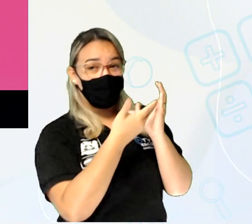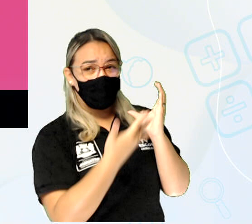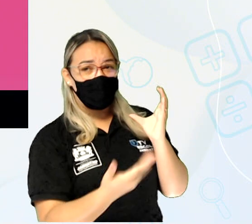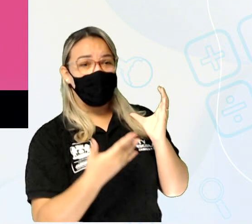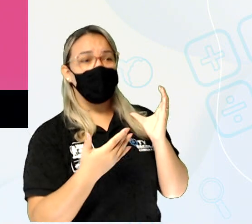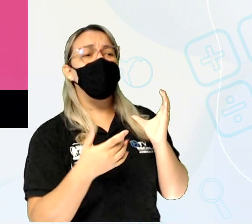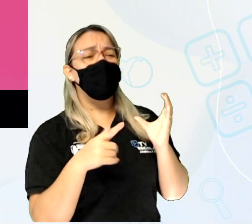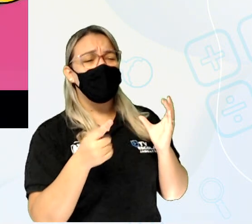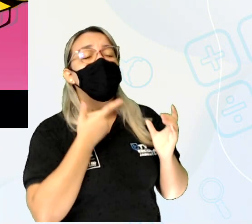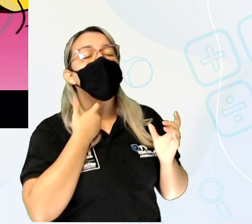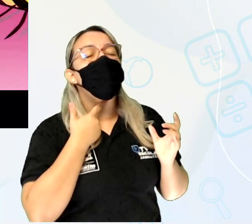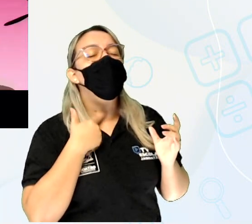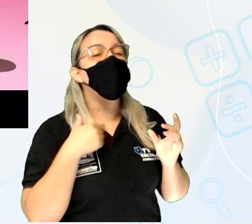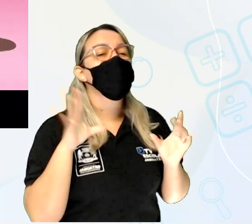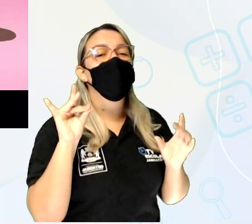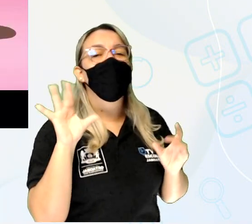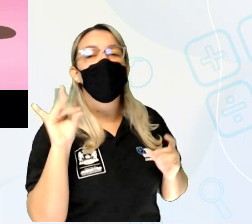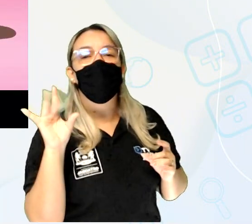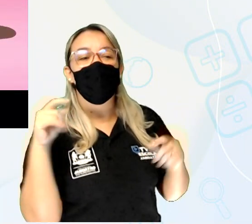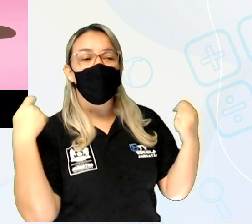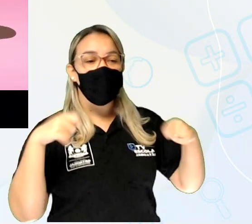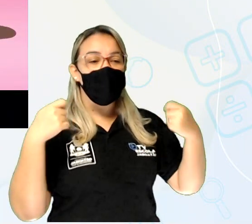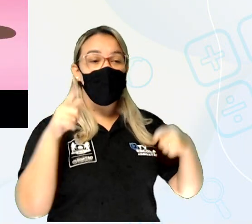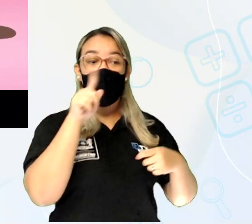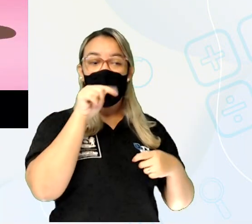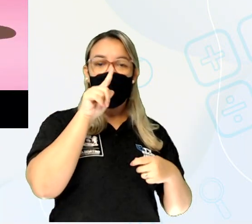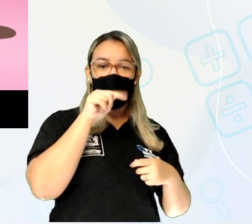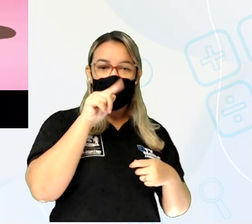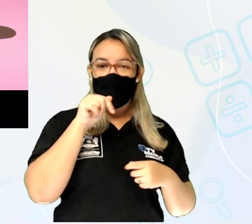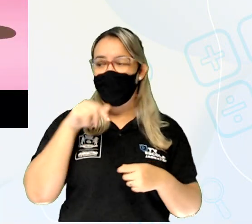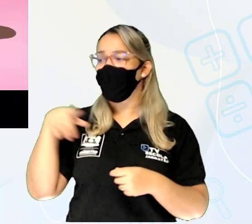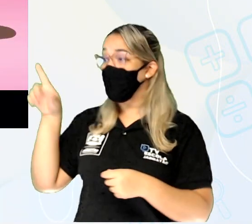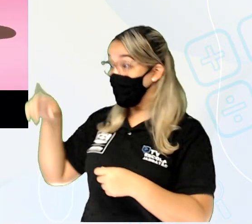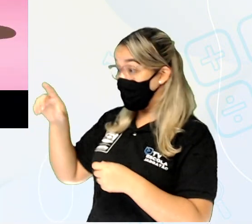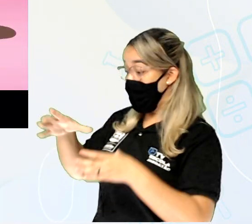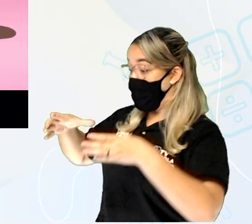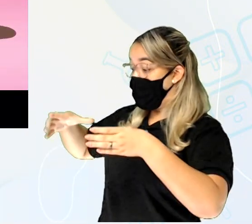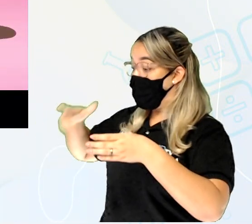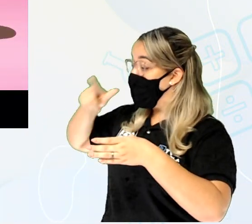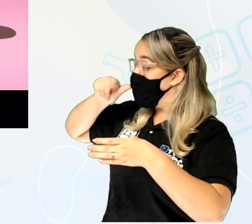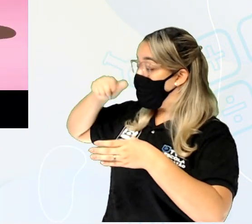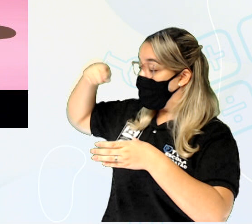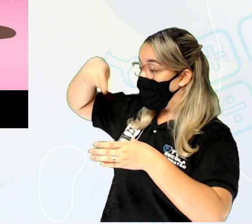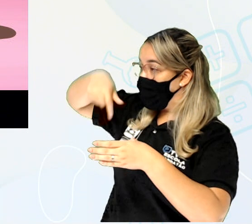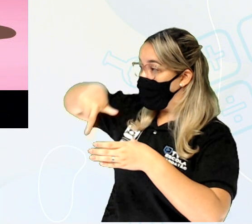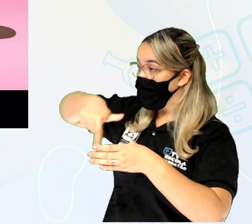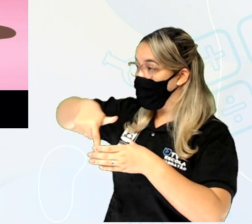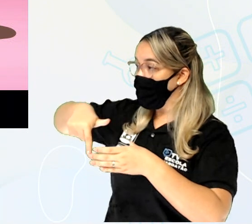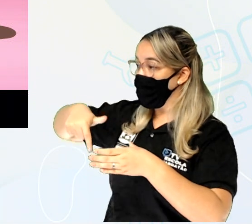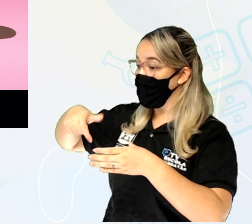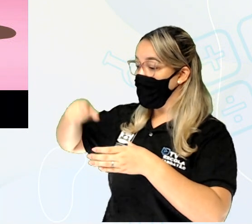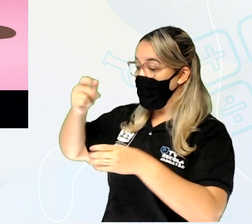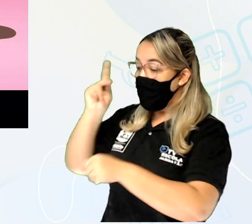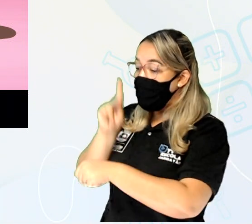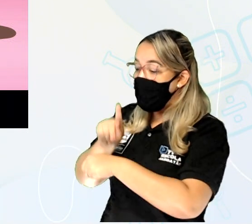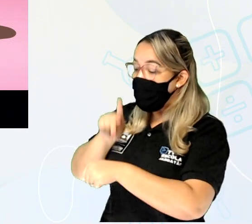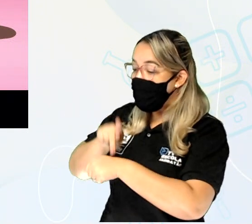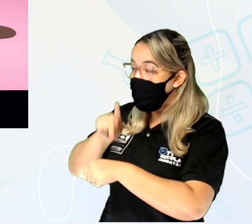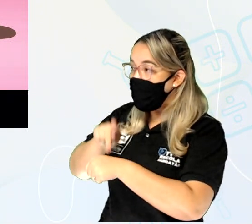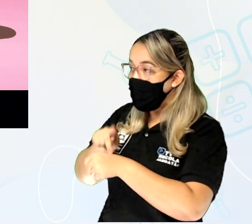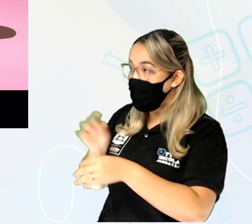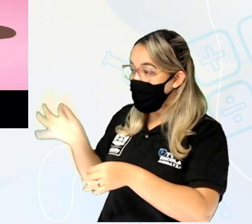com sede e precisam de água. Enche uma vasilha rasa com água e... Coloque pedras para que possamos